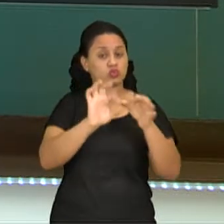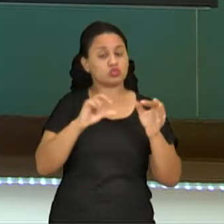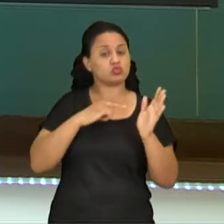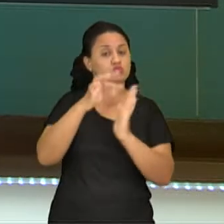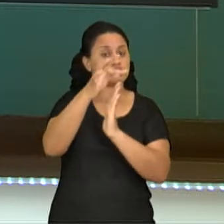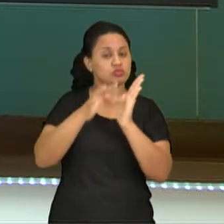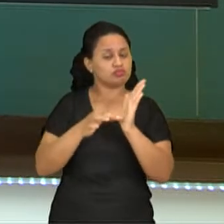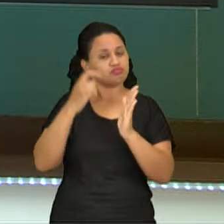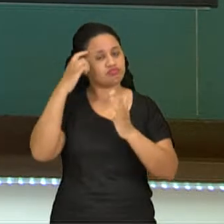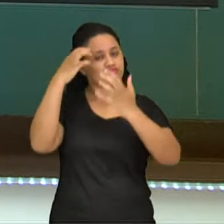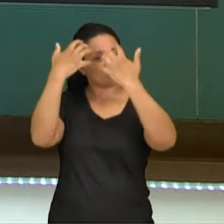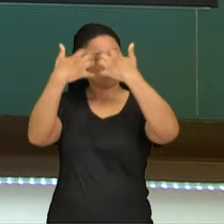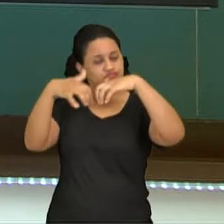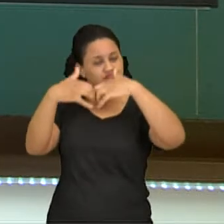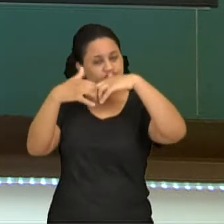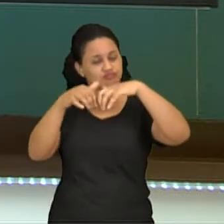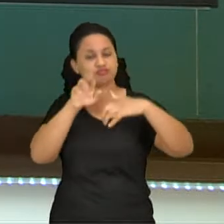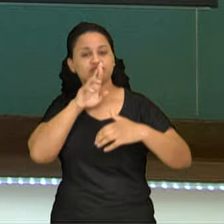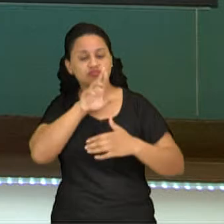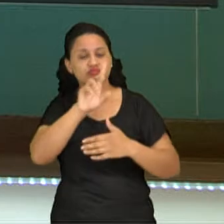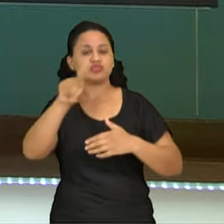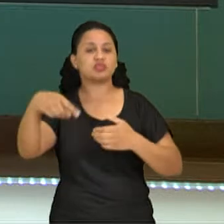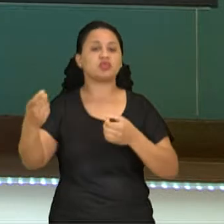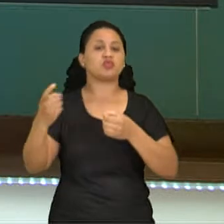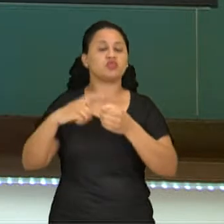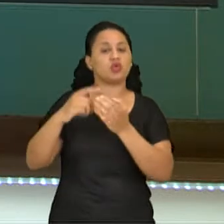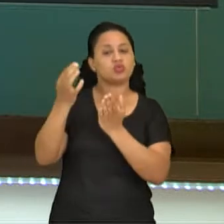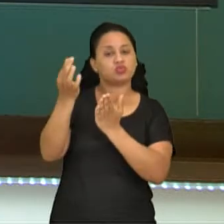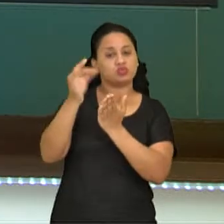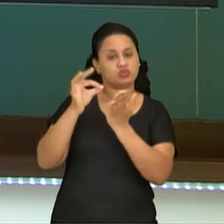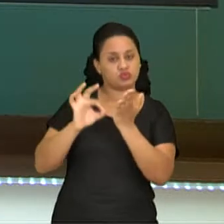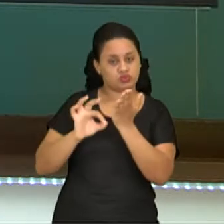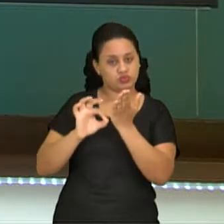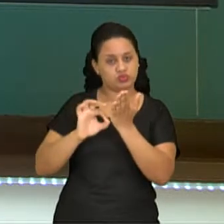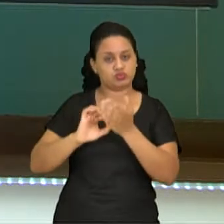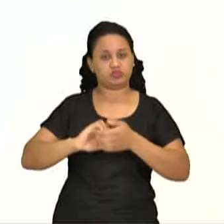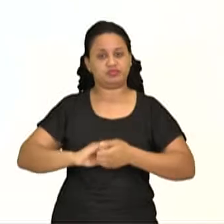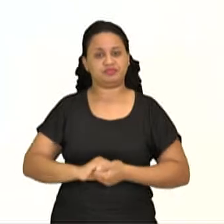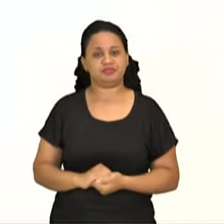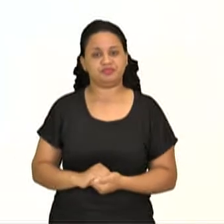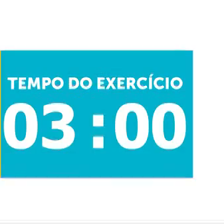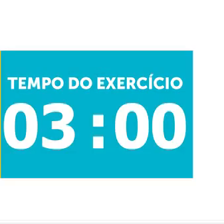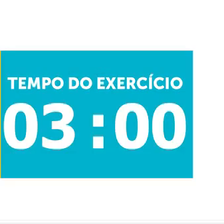texto. Pensa um pouquinho aí, reflete, que eu volto já já comentando a resposta com você.